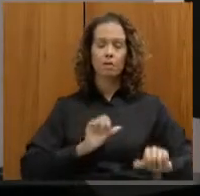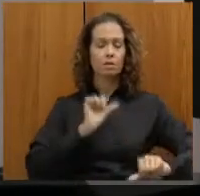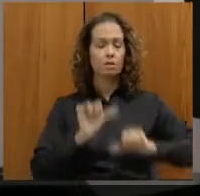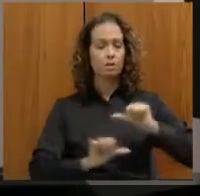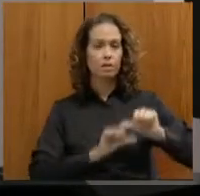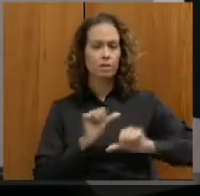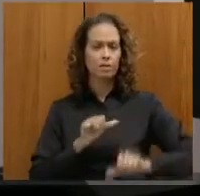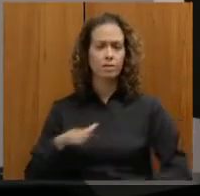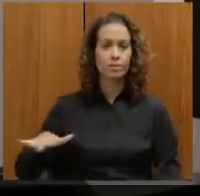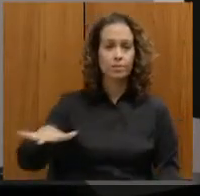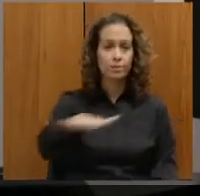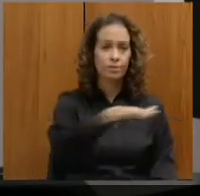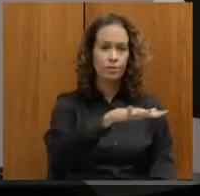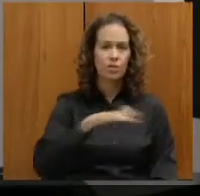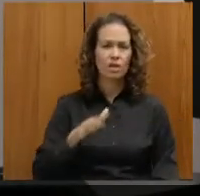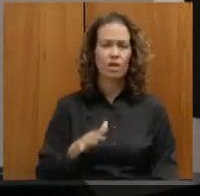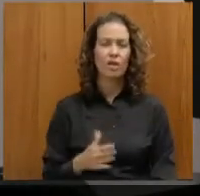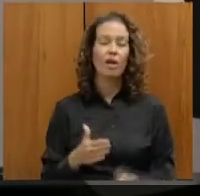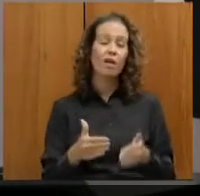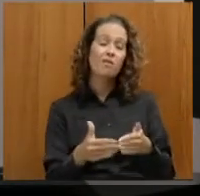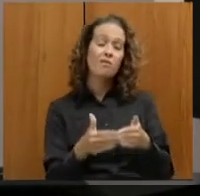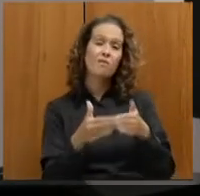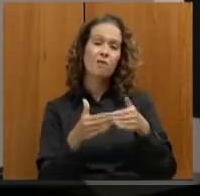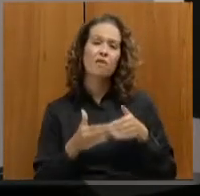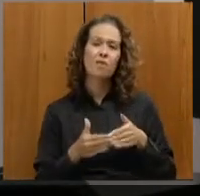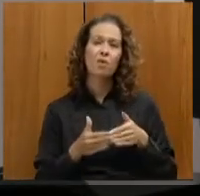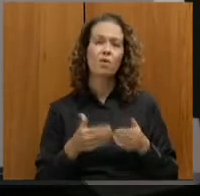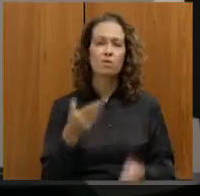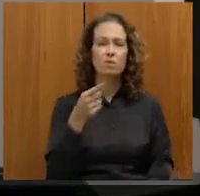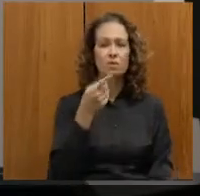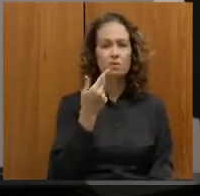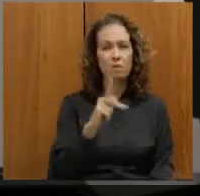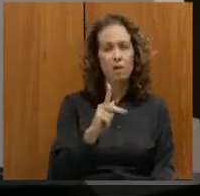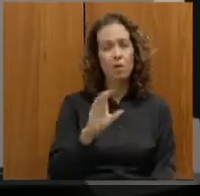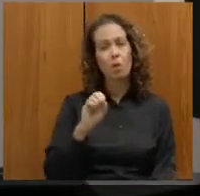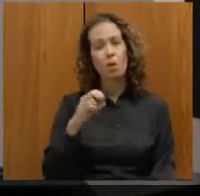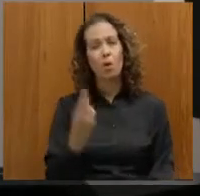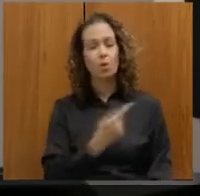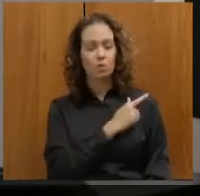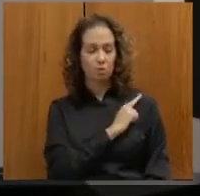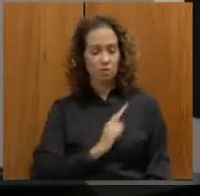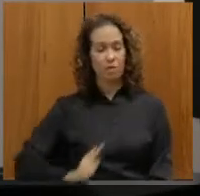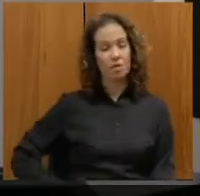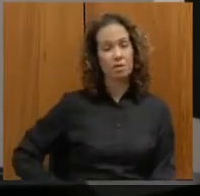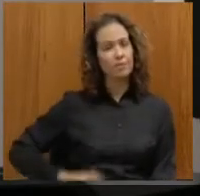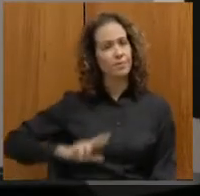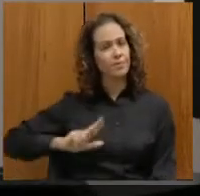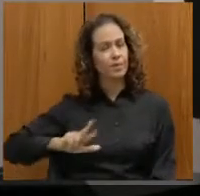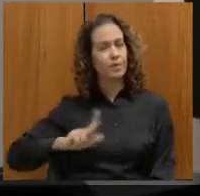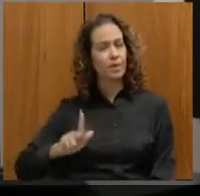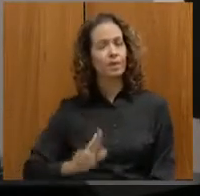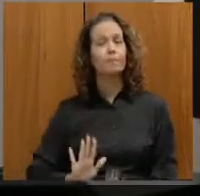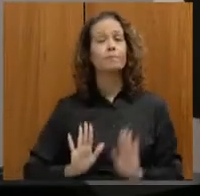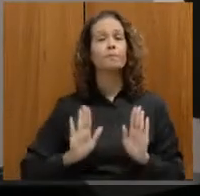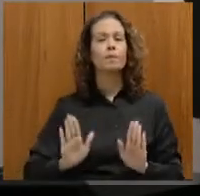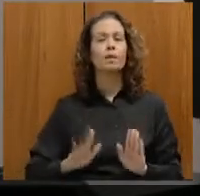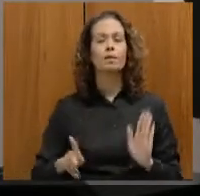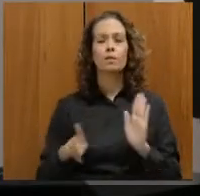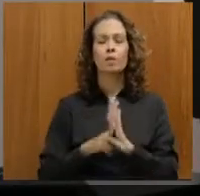revisão geral anual não é favor do senhor nem de Governador Romeu Zema é uma determinação condicional